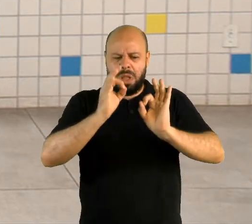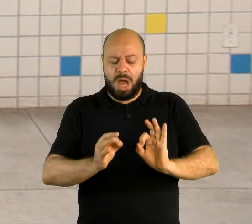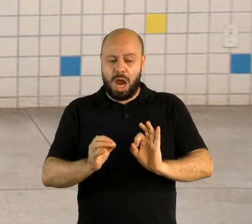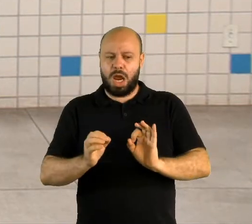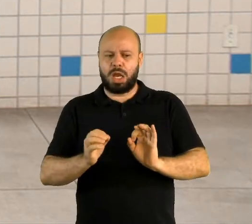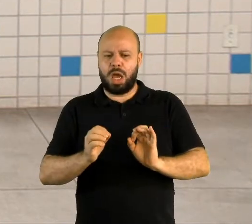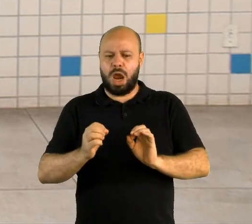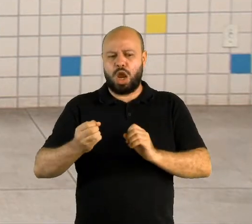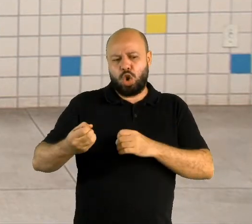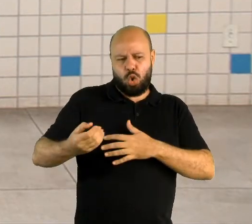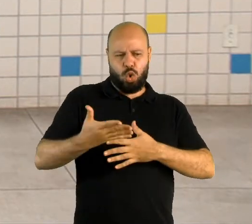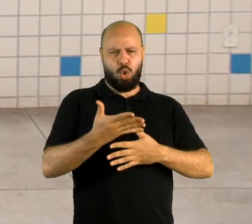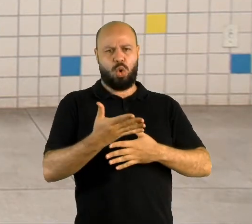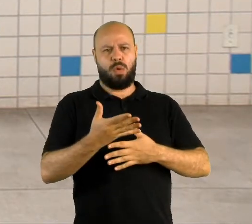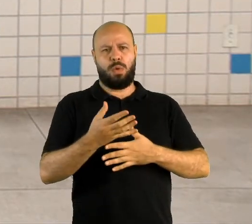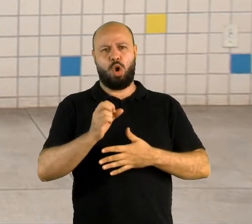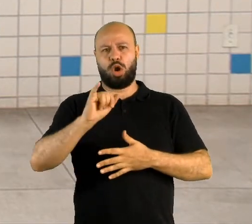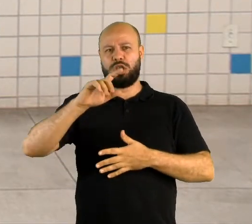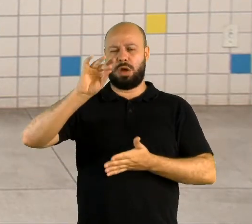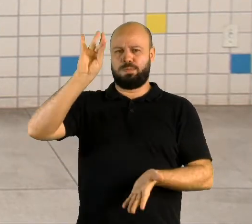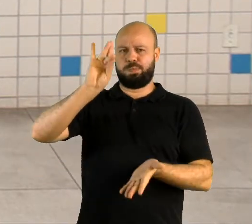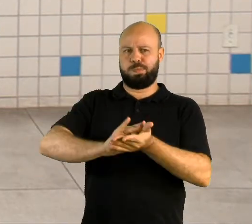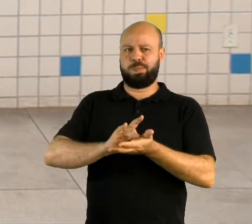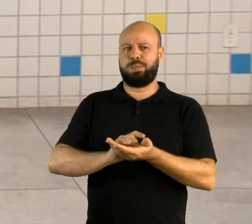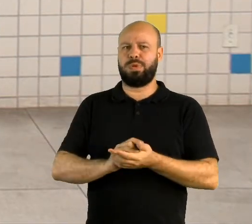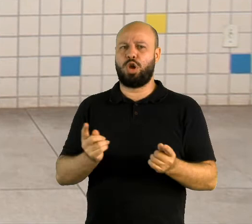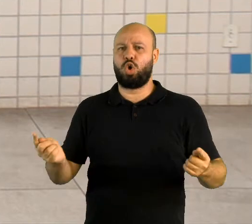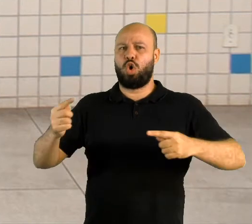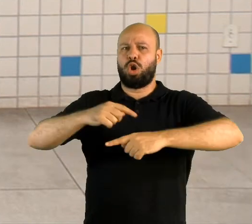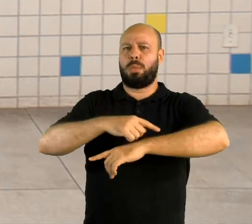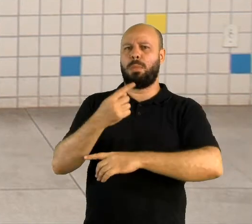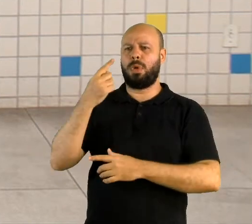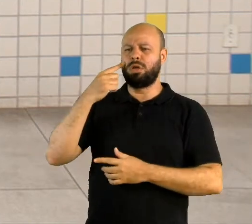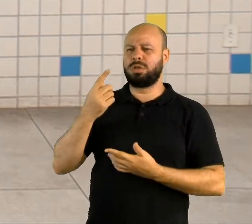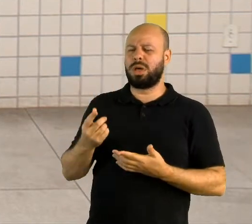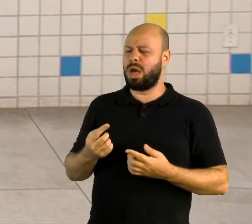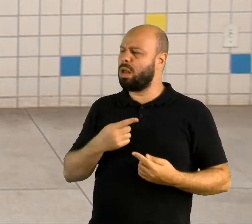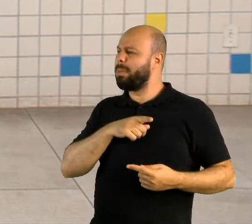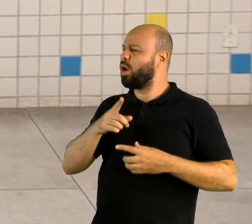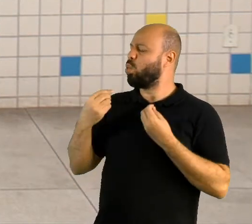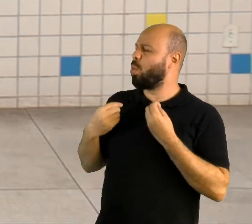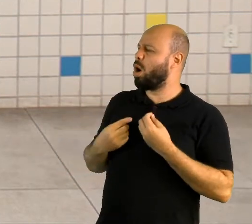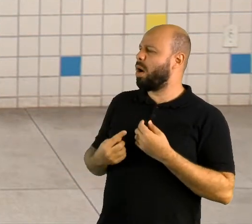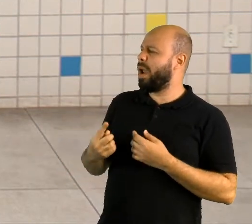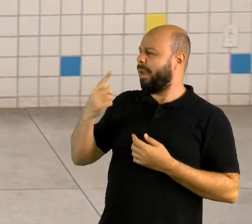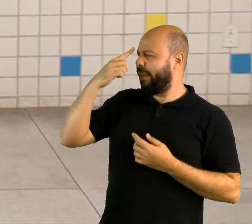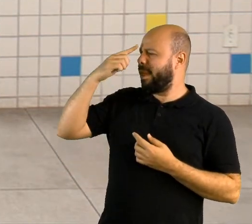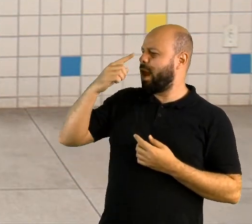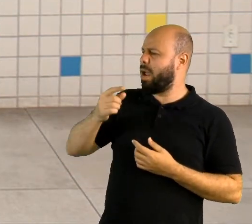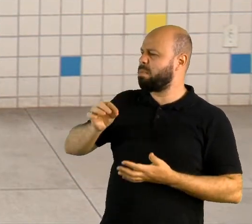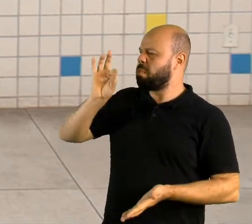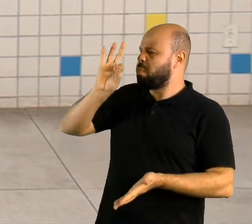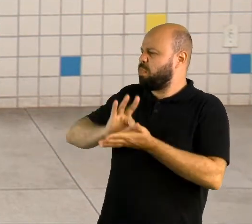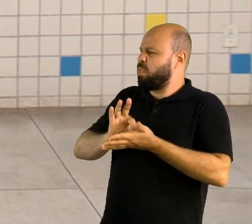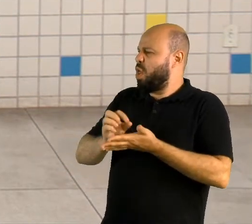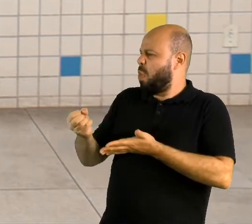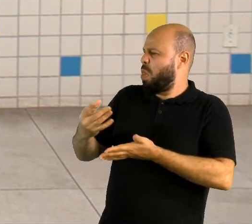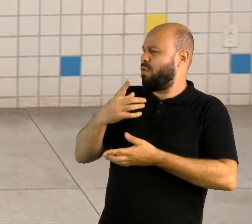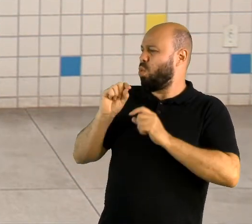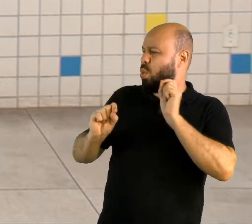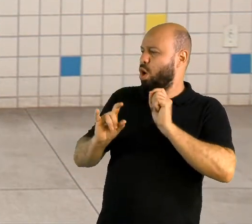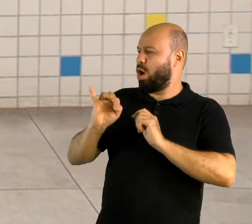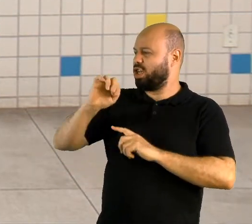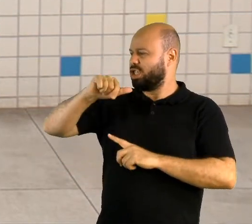originais. Contrapondo-se a esse ponto de vista, ele interroga: o que é uma ideia original? É